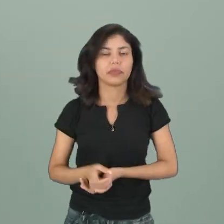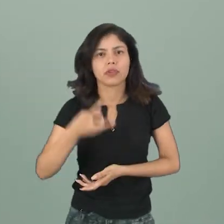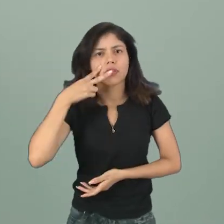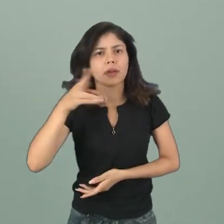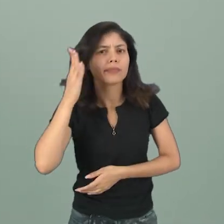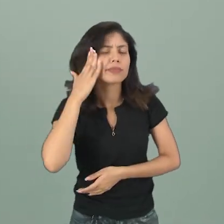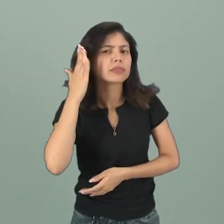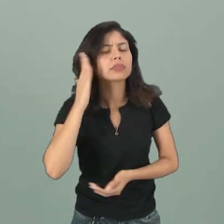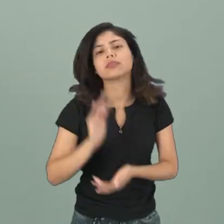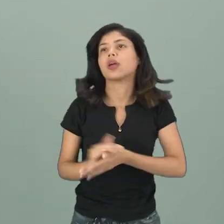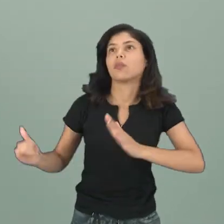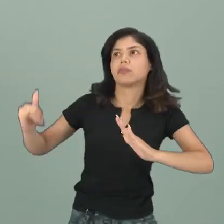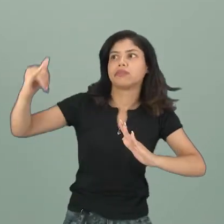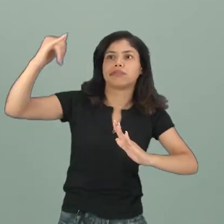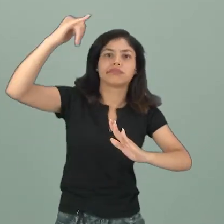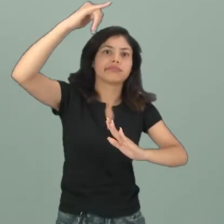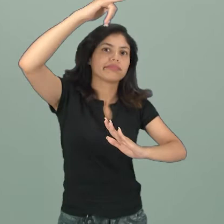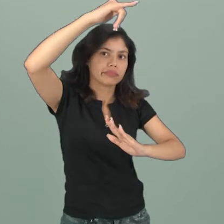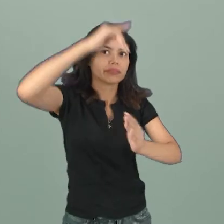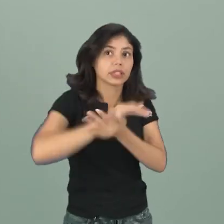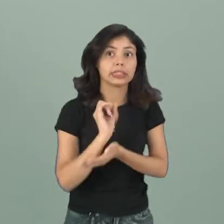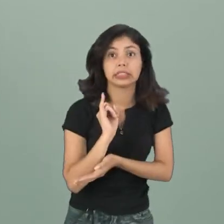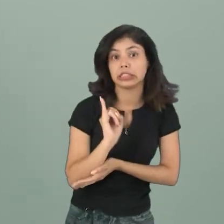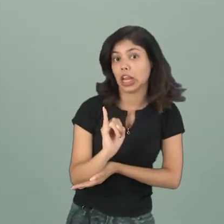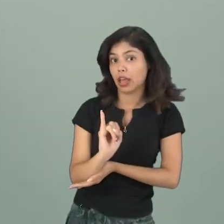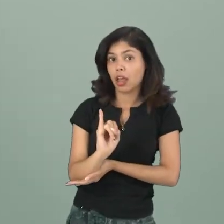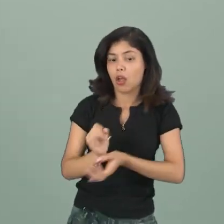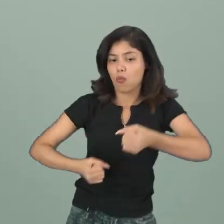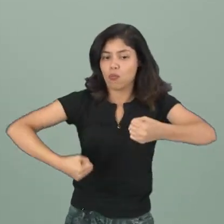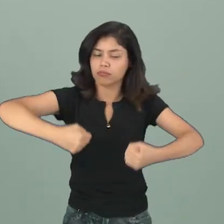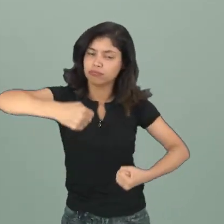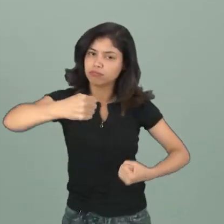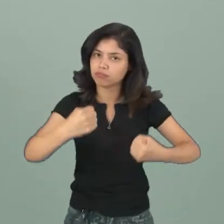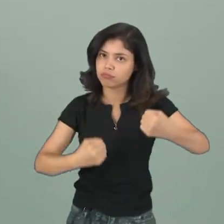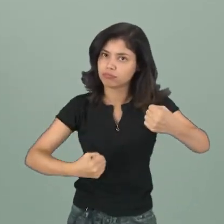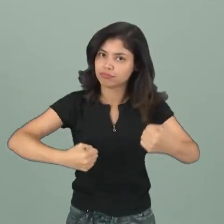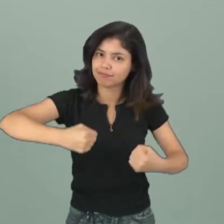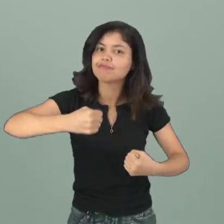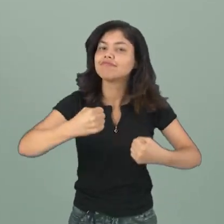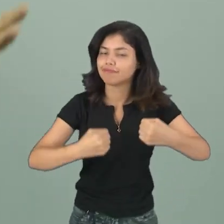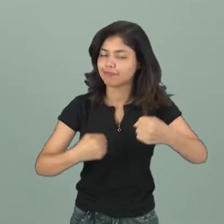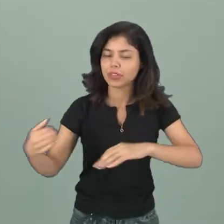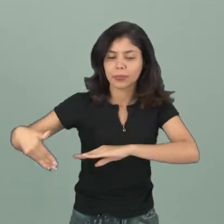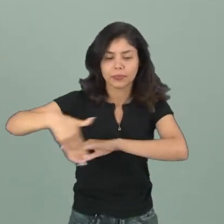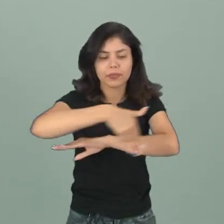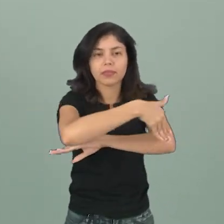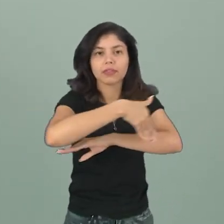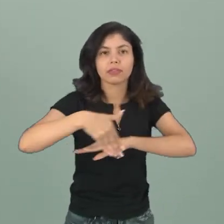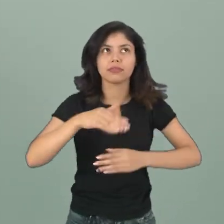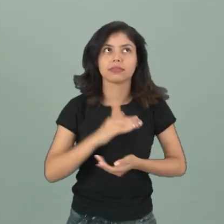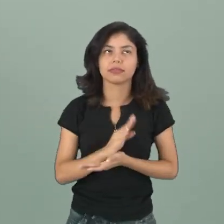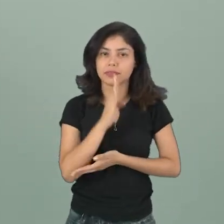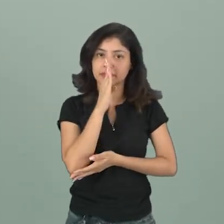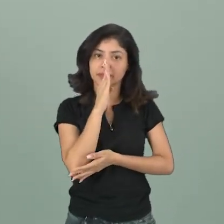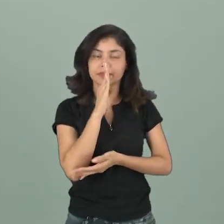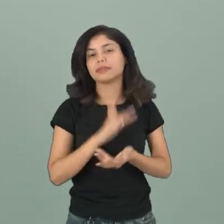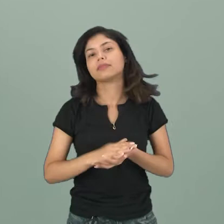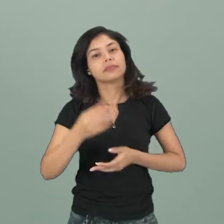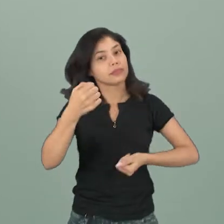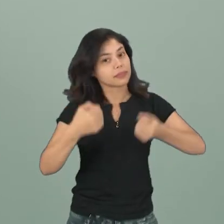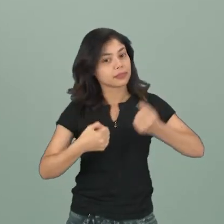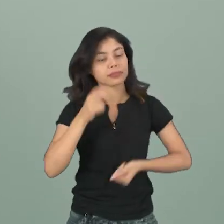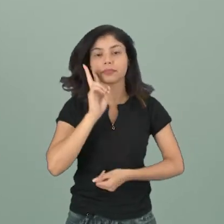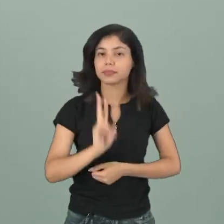vai entender que aquilo é um avião. Se for um carro que passa na rua, naquele silêncio da madrugada, você